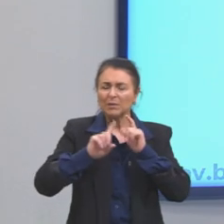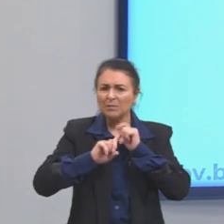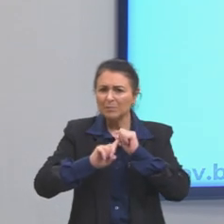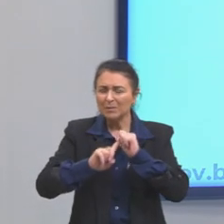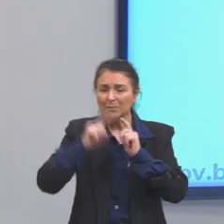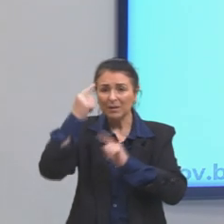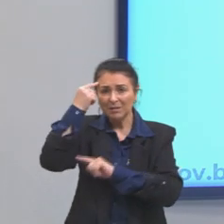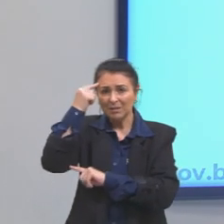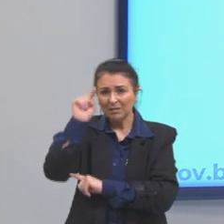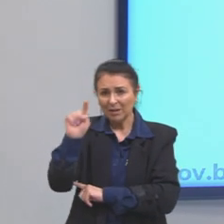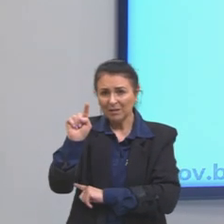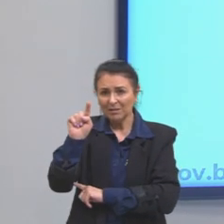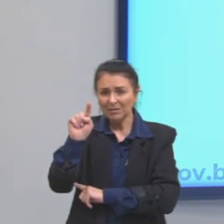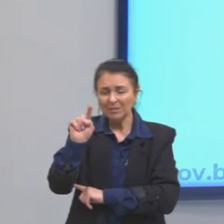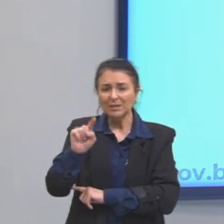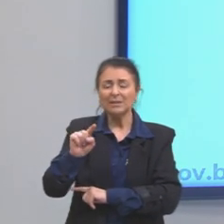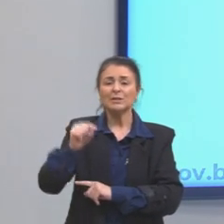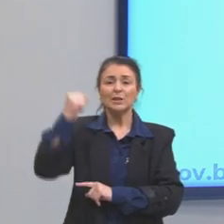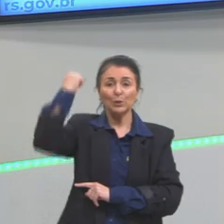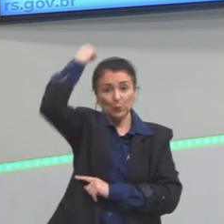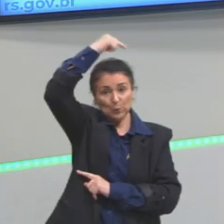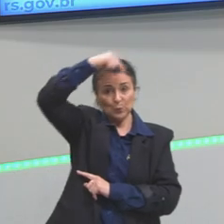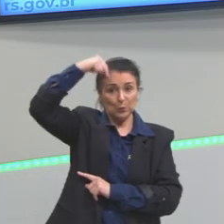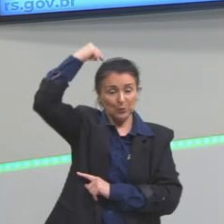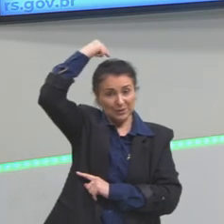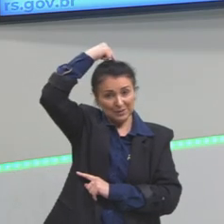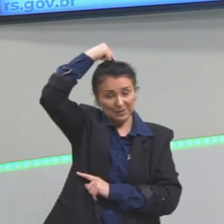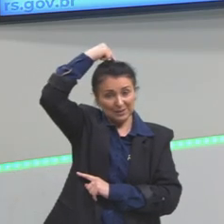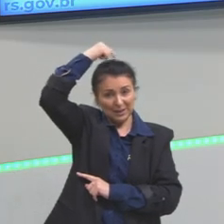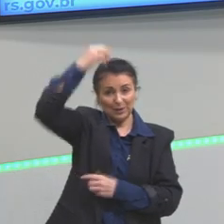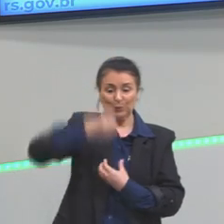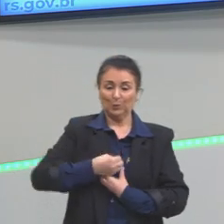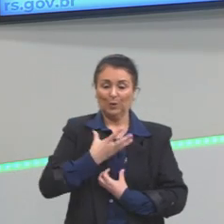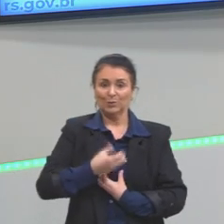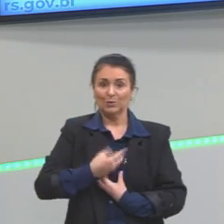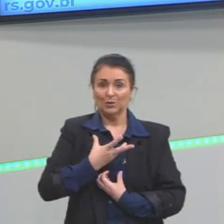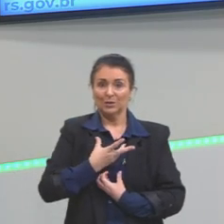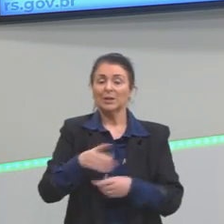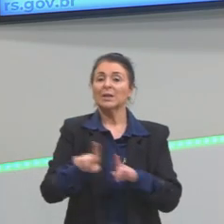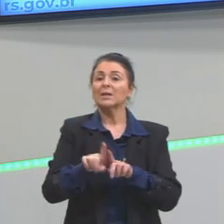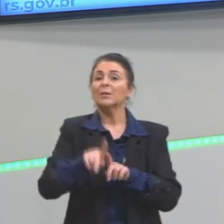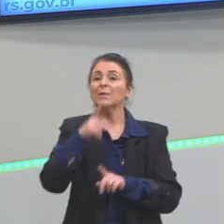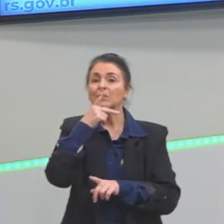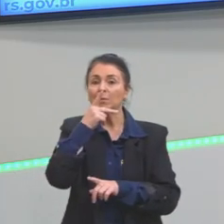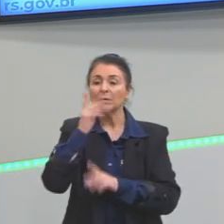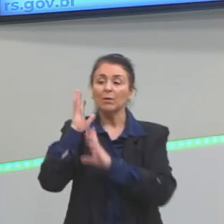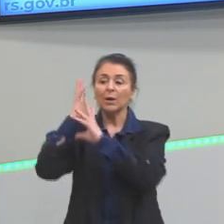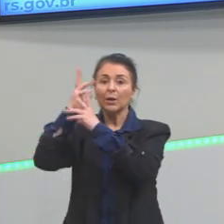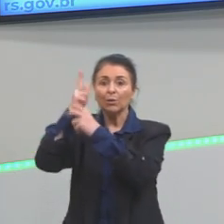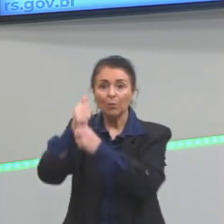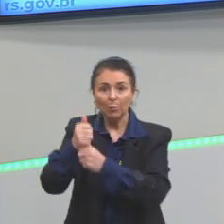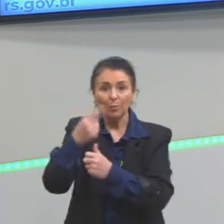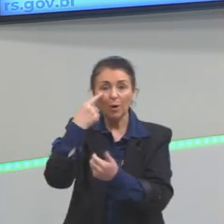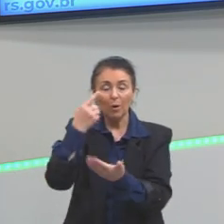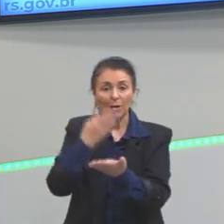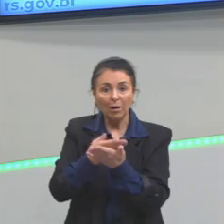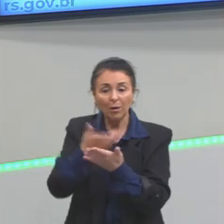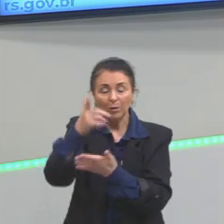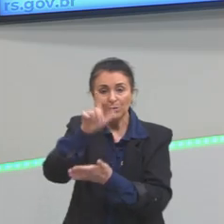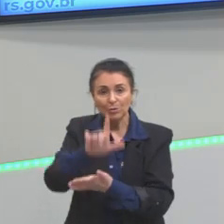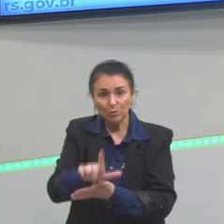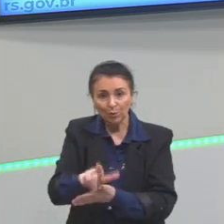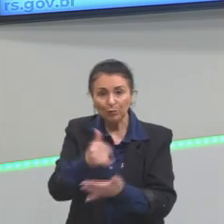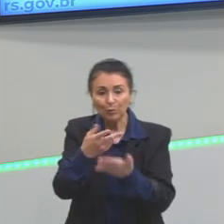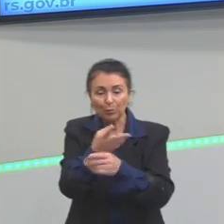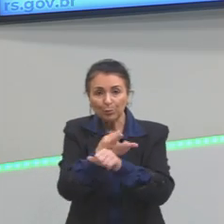ideias do Santo Agostinho e do Platão e sugiro que você é retome assistir ao novamente procure mais informações